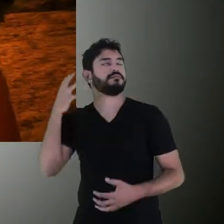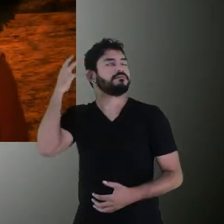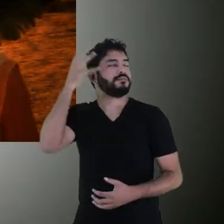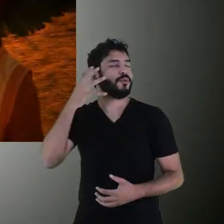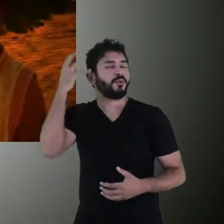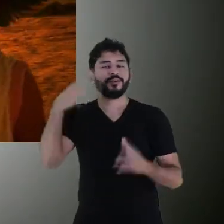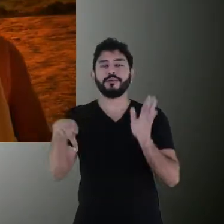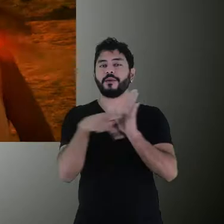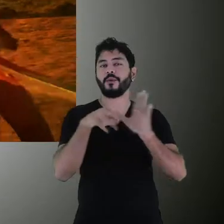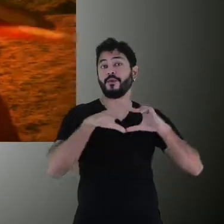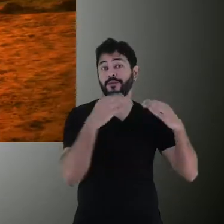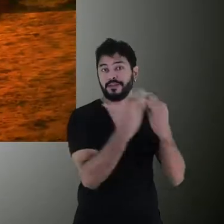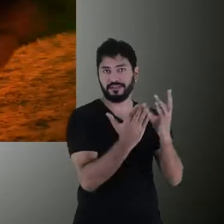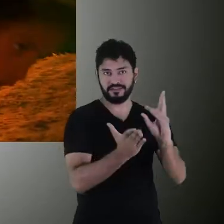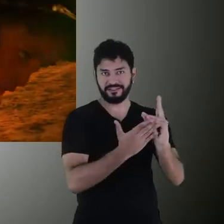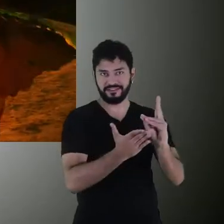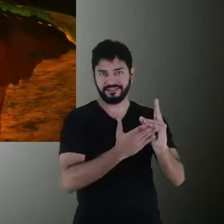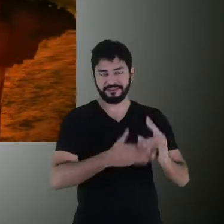co to je,